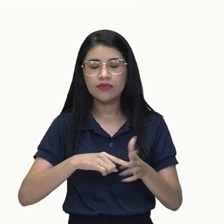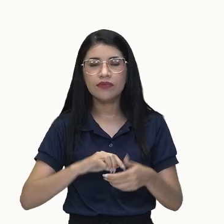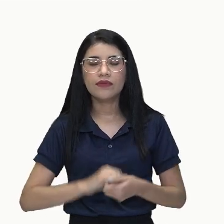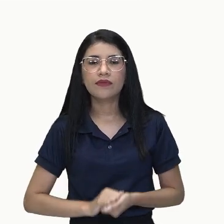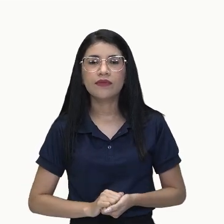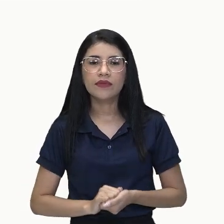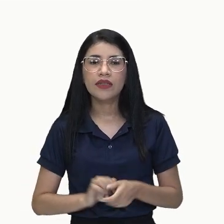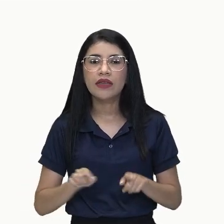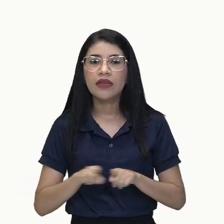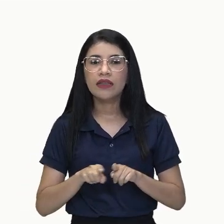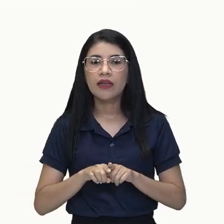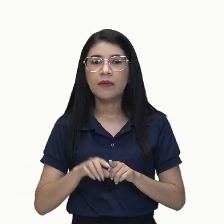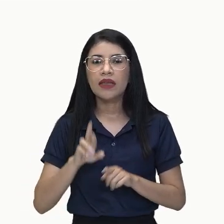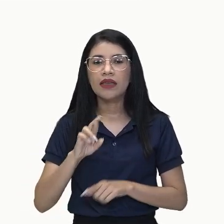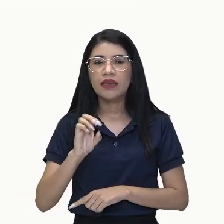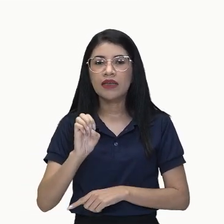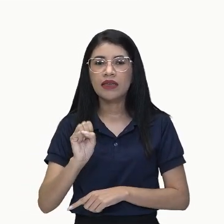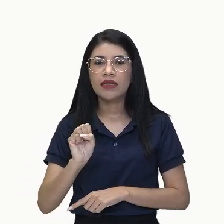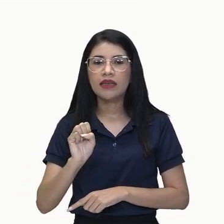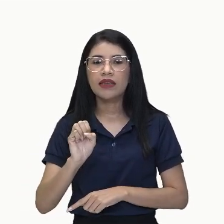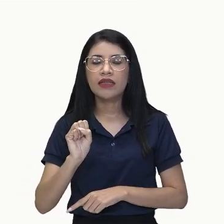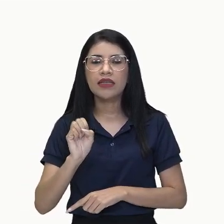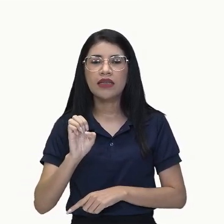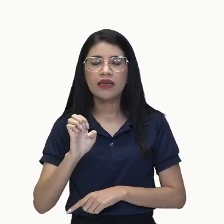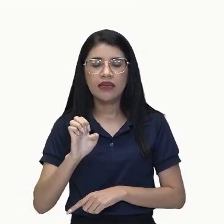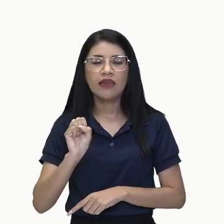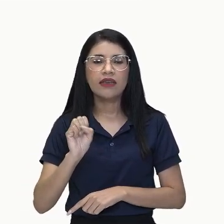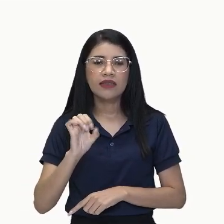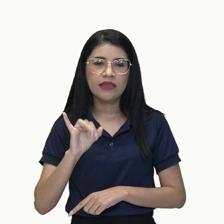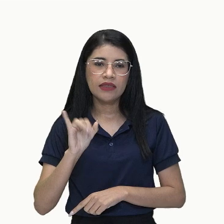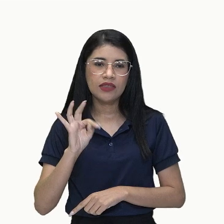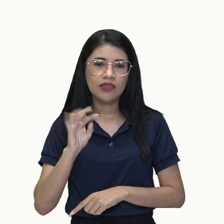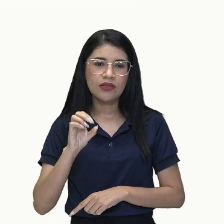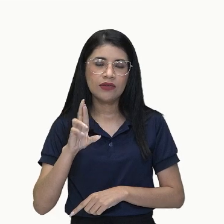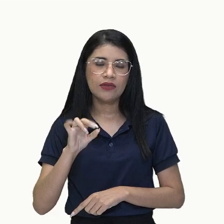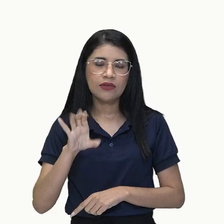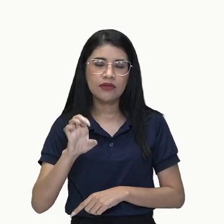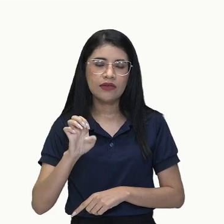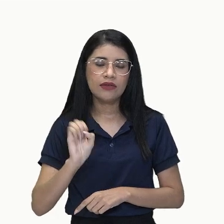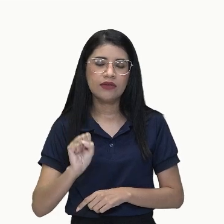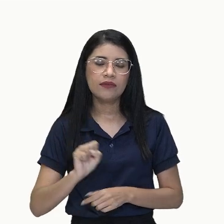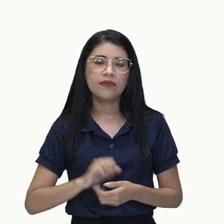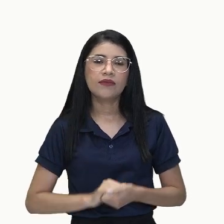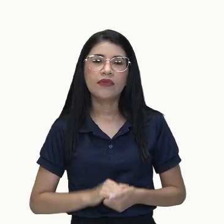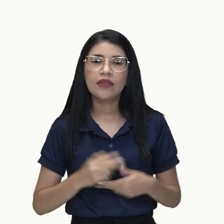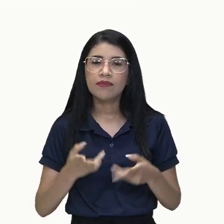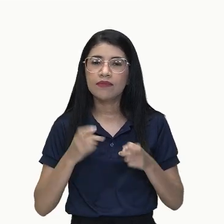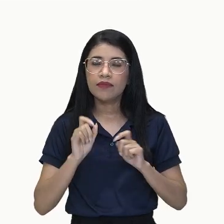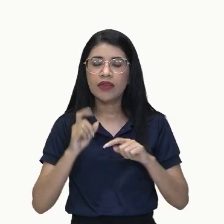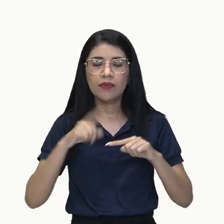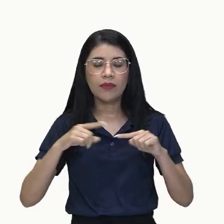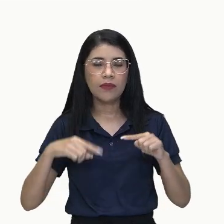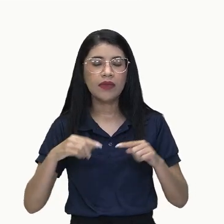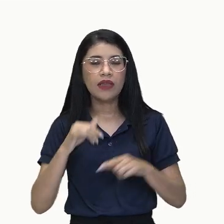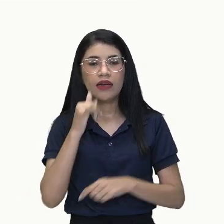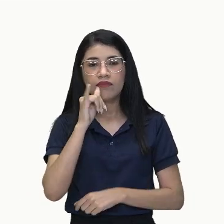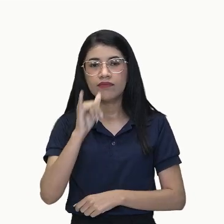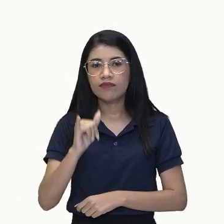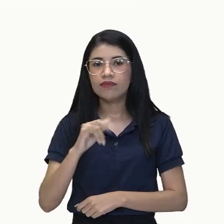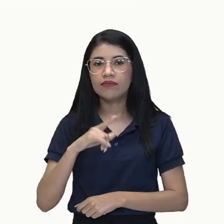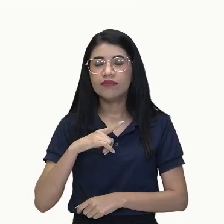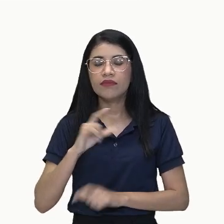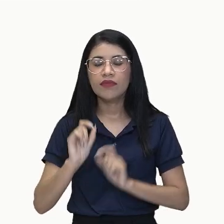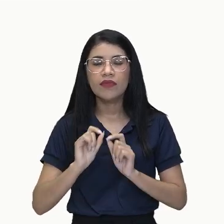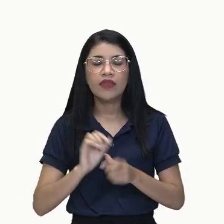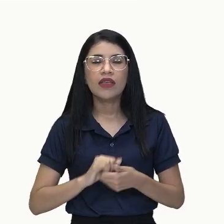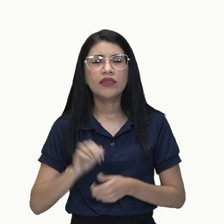motores e resistores. Percebam aí que os dispositivos elétricos são